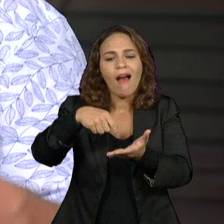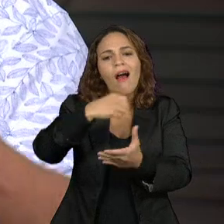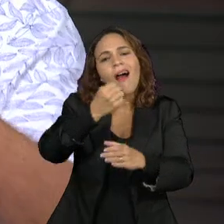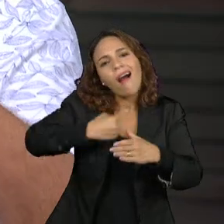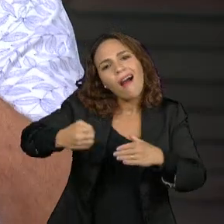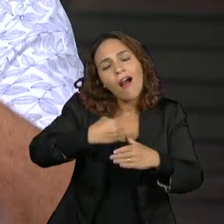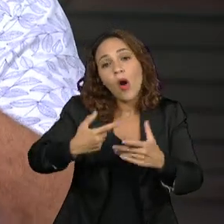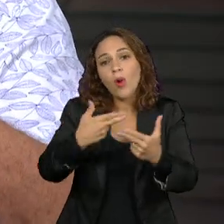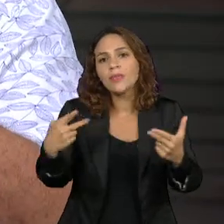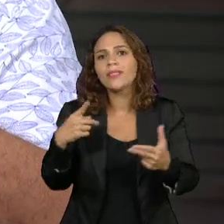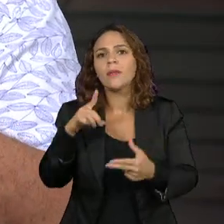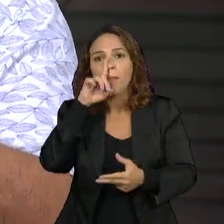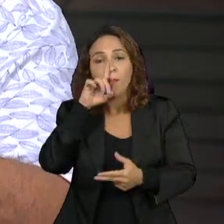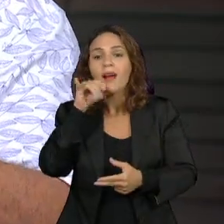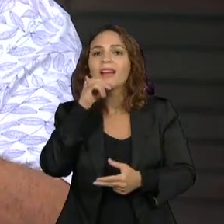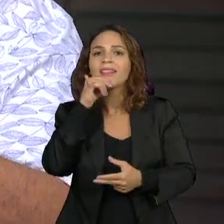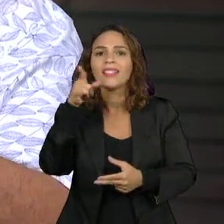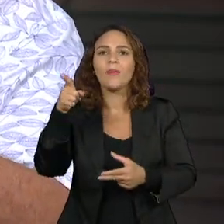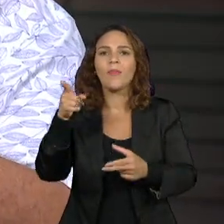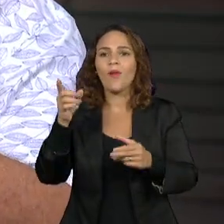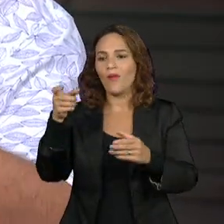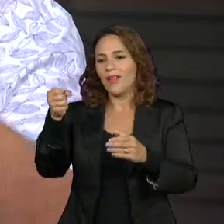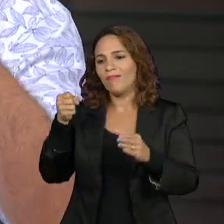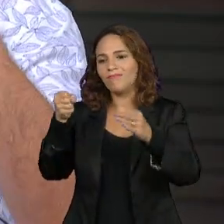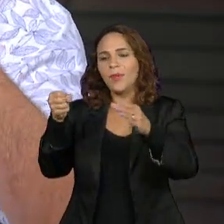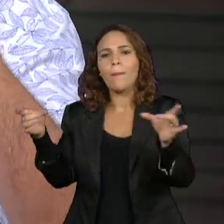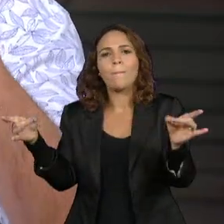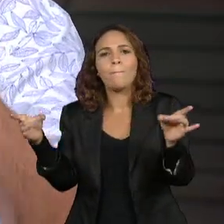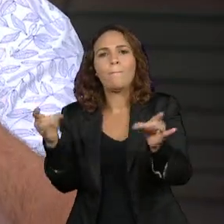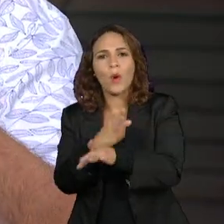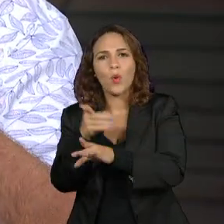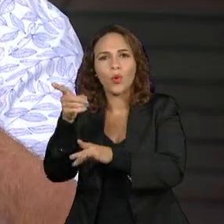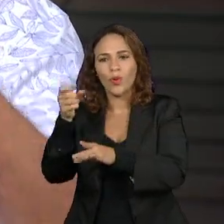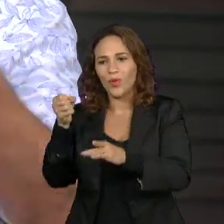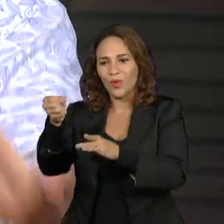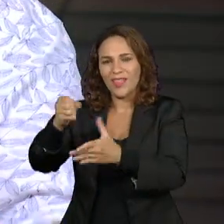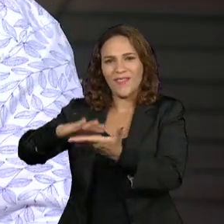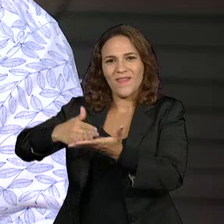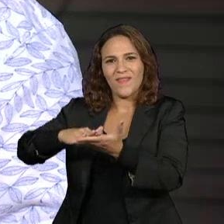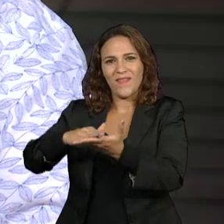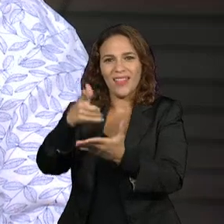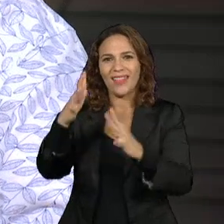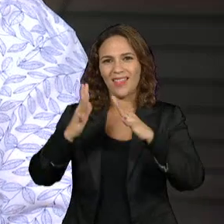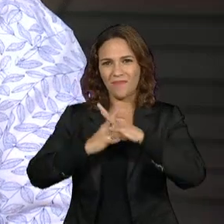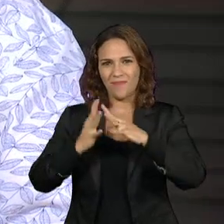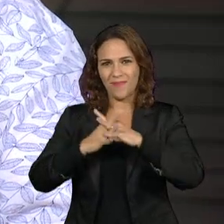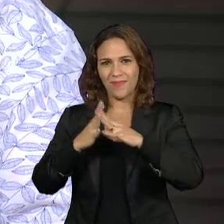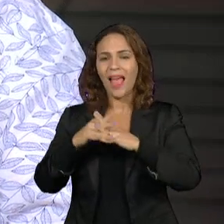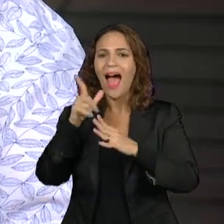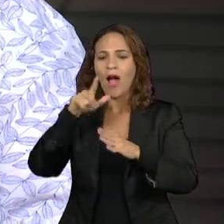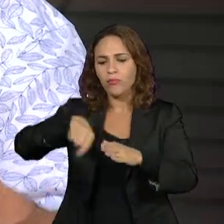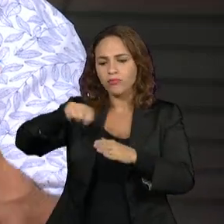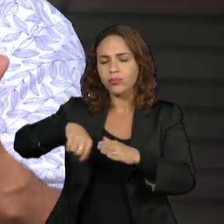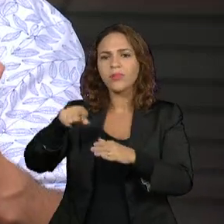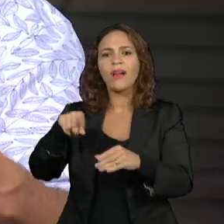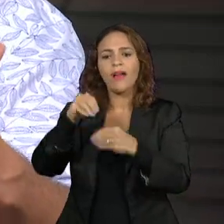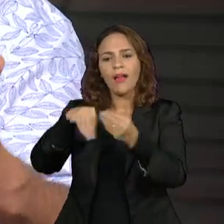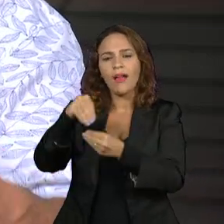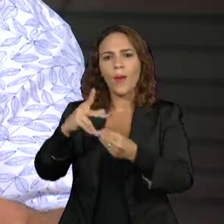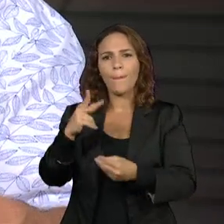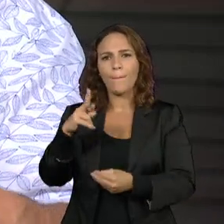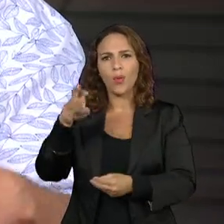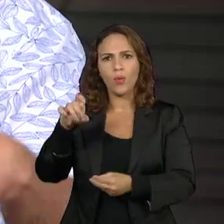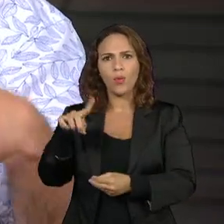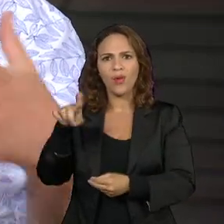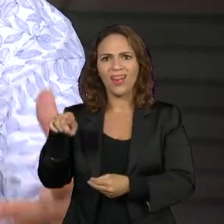exemplo, batatinha frita de pacote, você põe água e faz purê de batata. Isso seria romantizar a obesidade. E nós estamos tendo